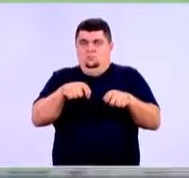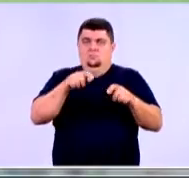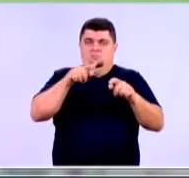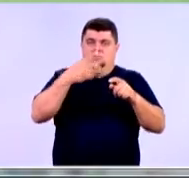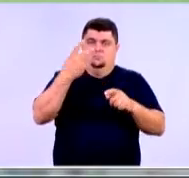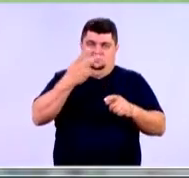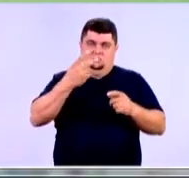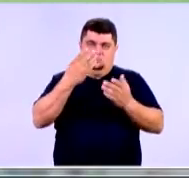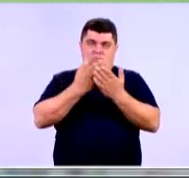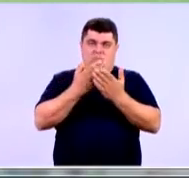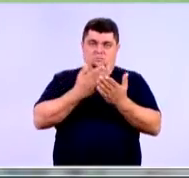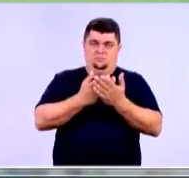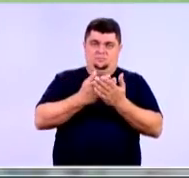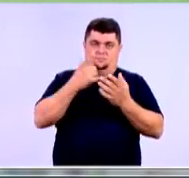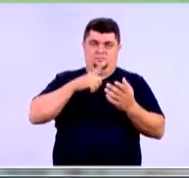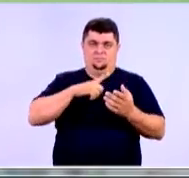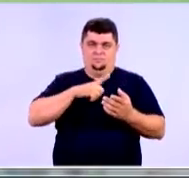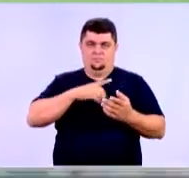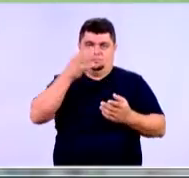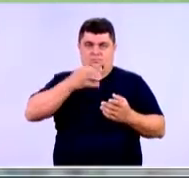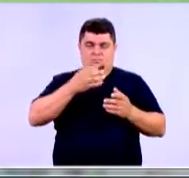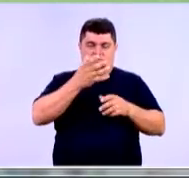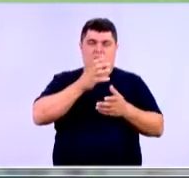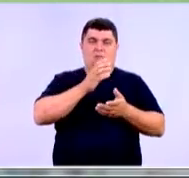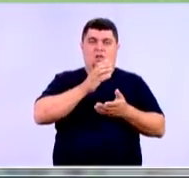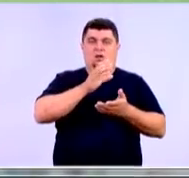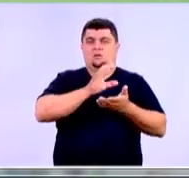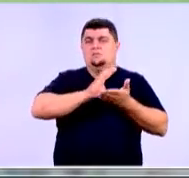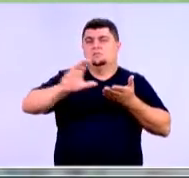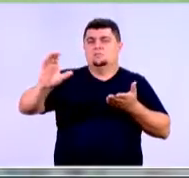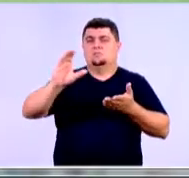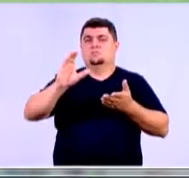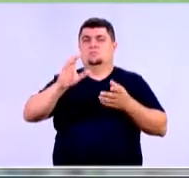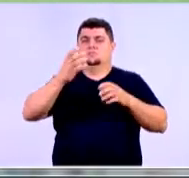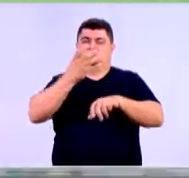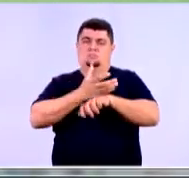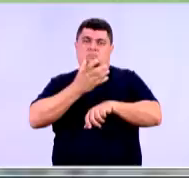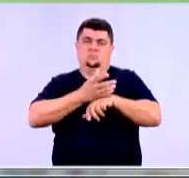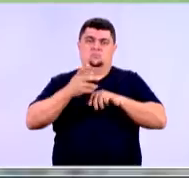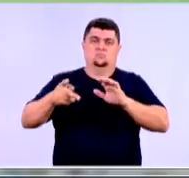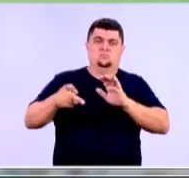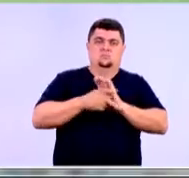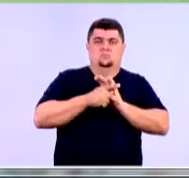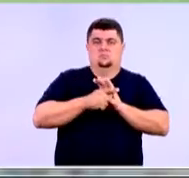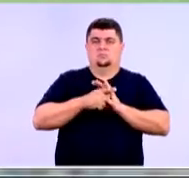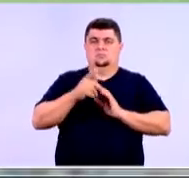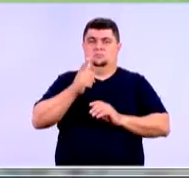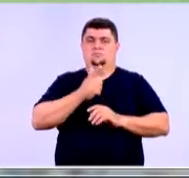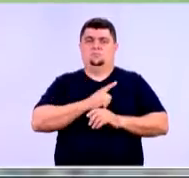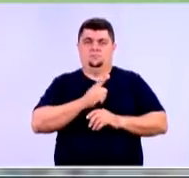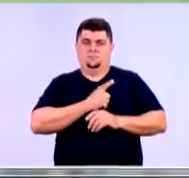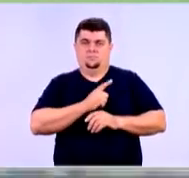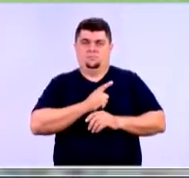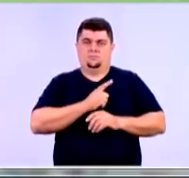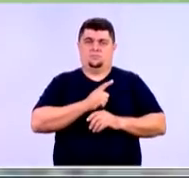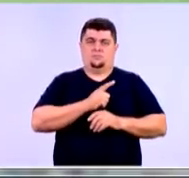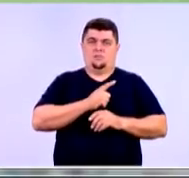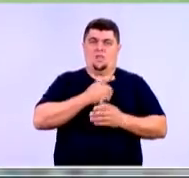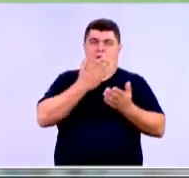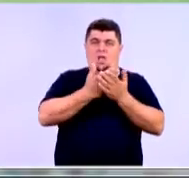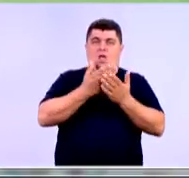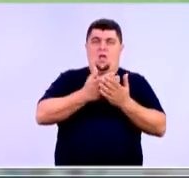teleaula número 2, ela está ligada ao caderno da nossa disciplina. Essa aula no caderno da disciplina é o caderno da disciplina aula